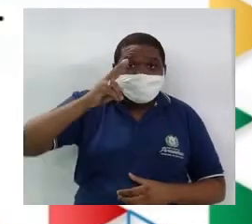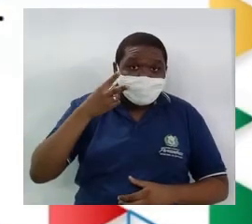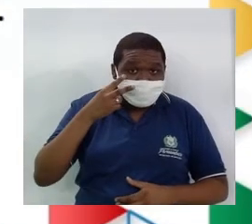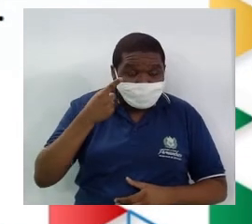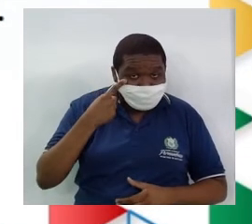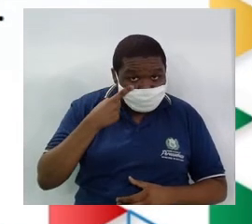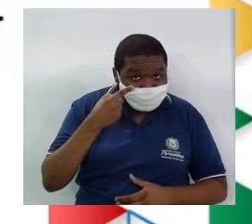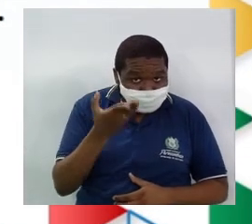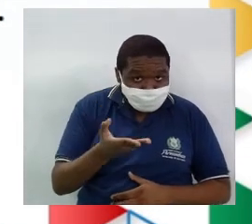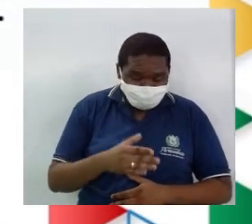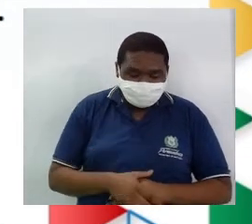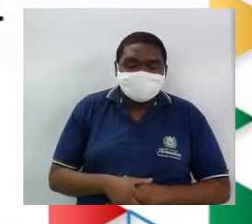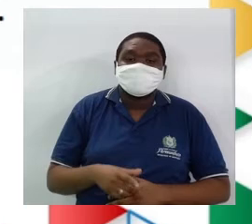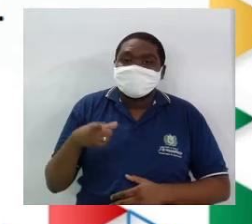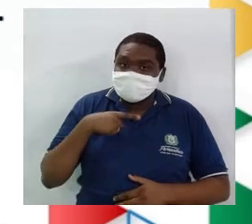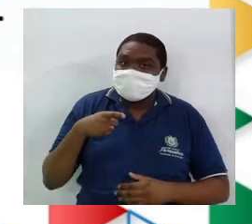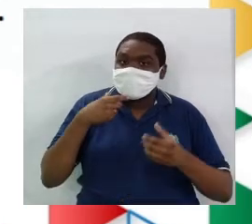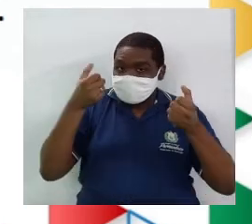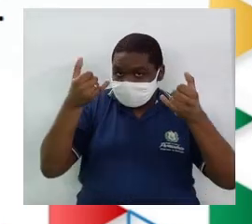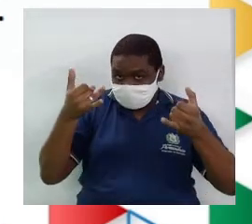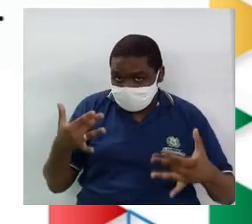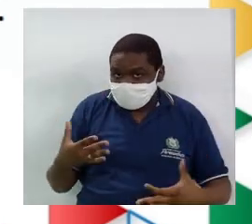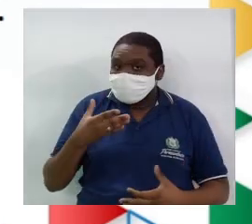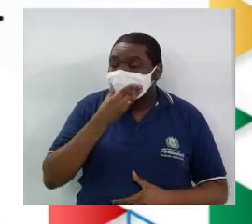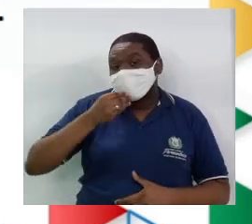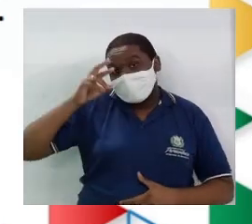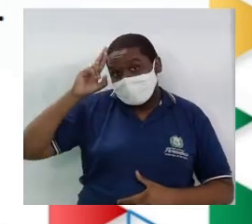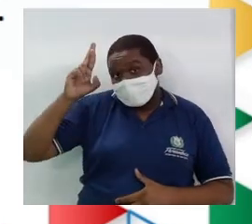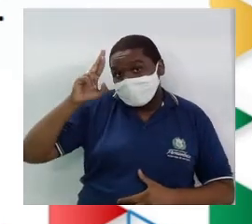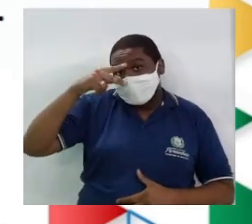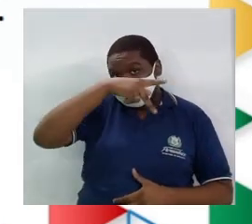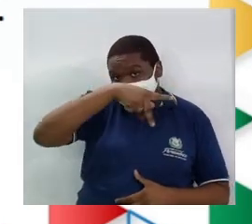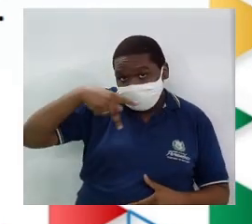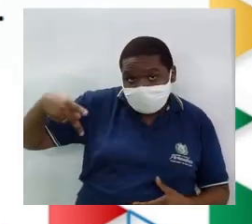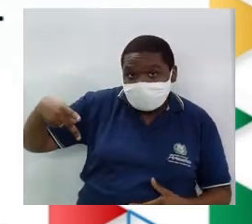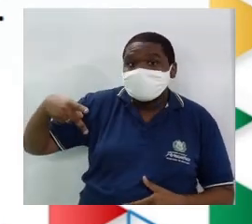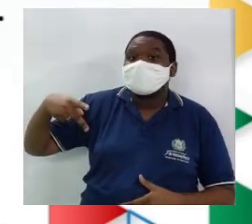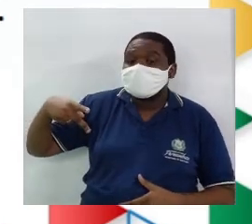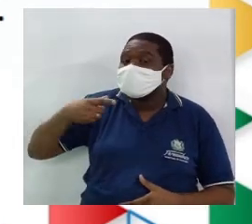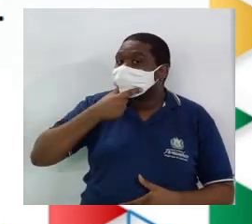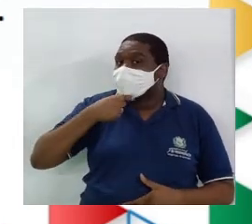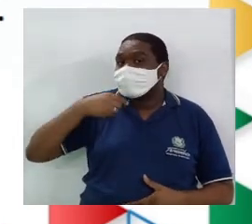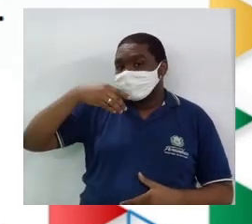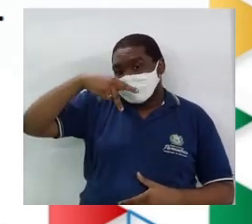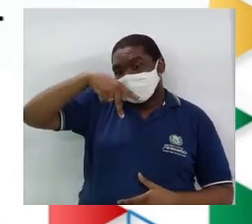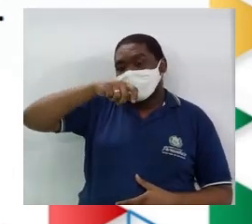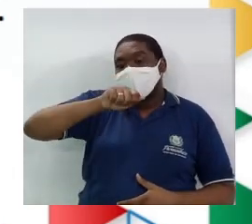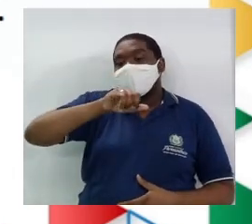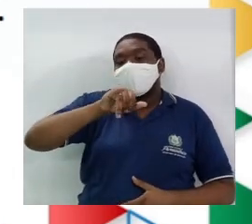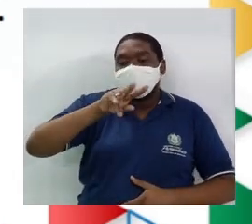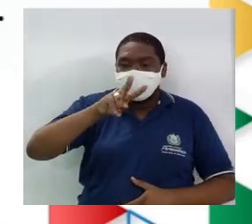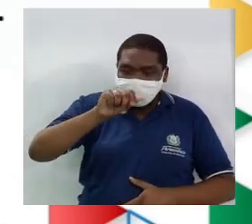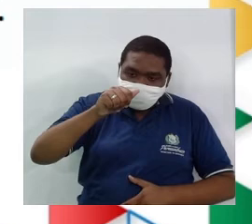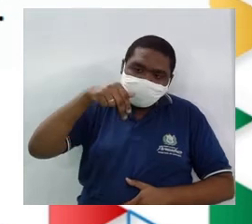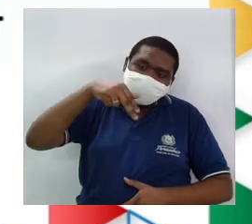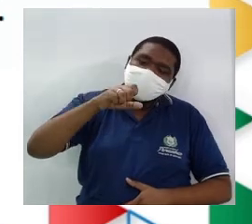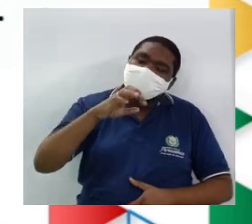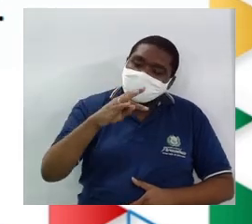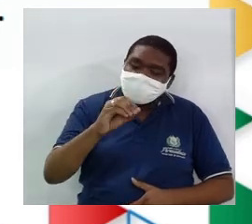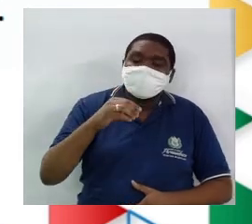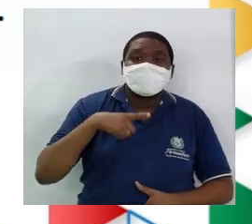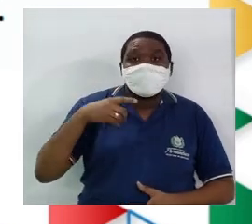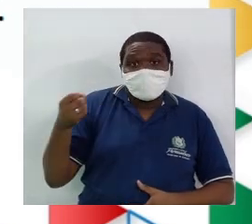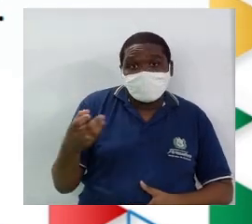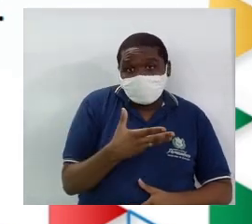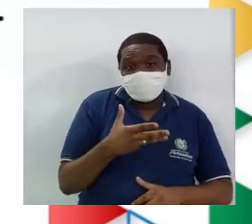definição. Na definição do diretor-presidente da instituição, o Paiva Neto, o novo mandamento de